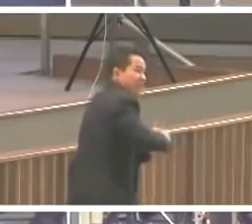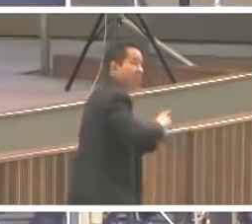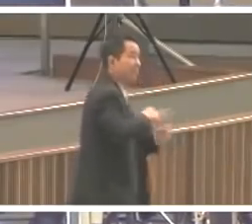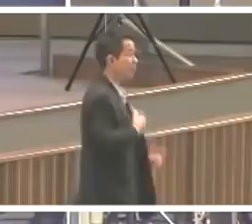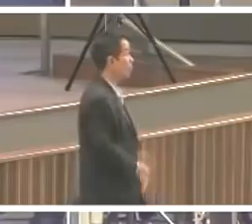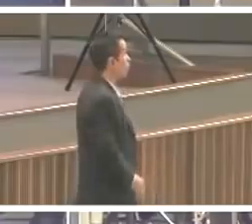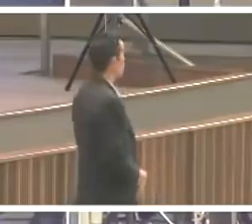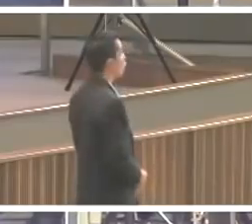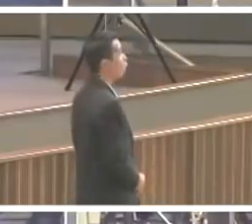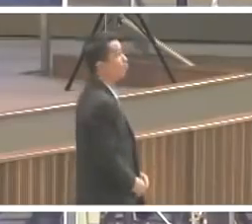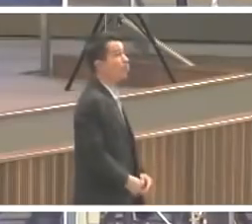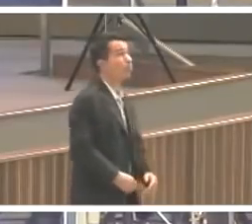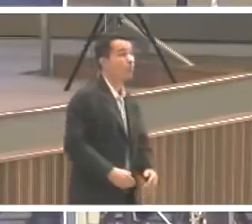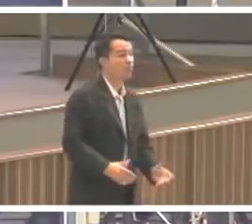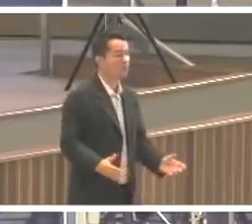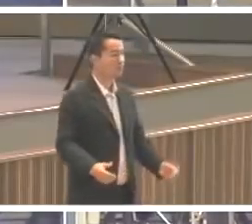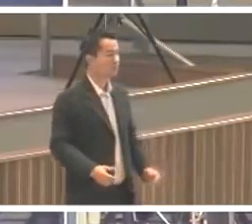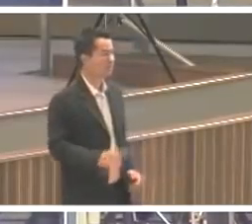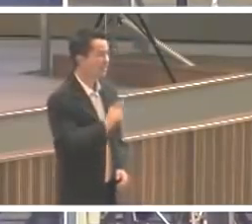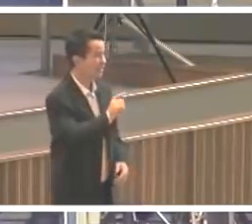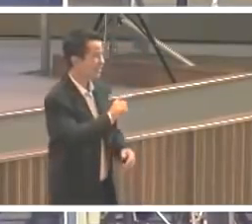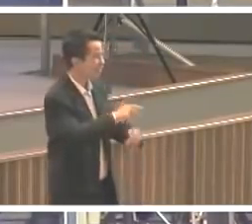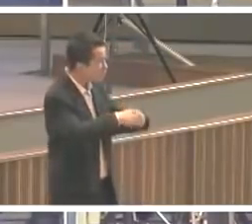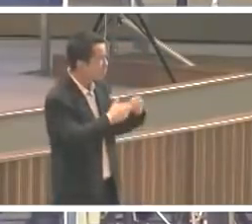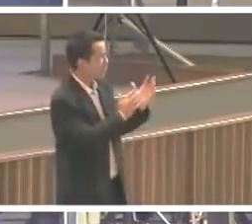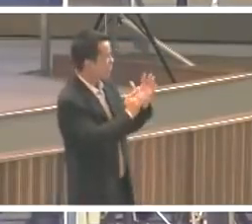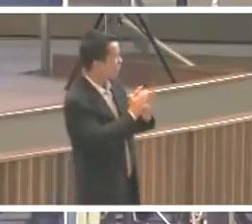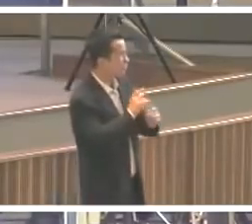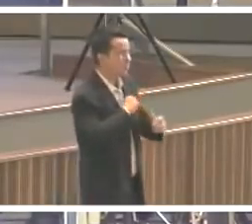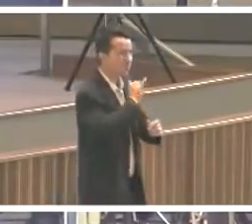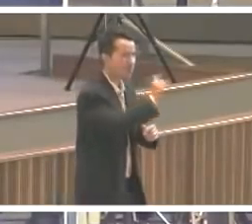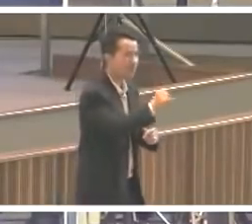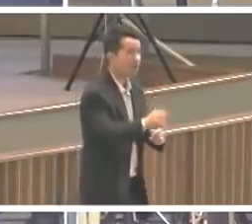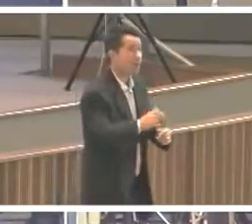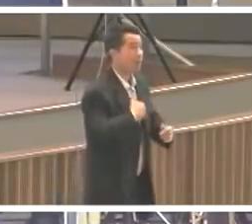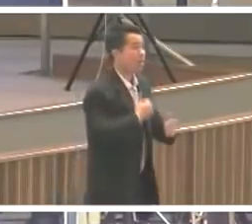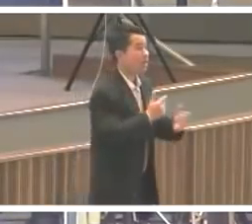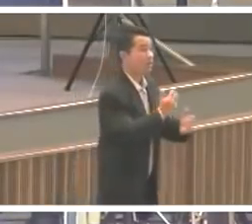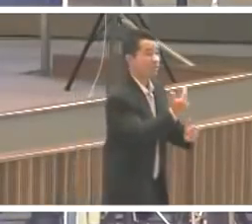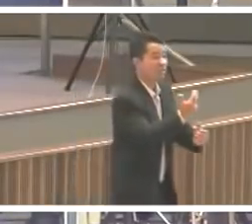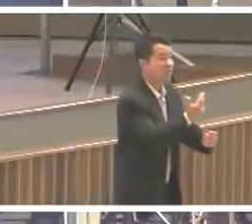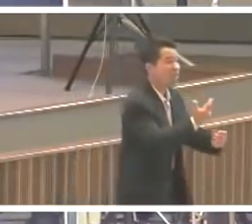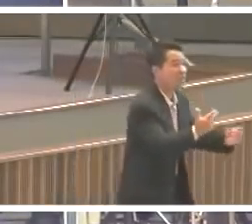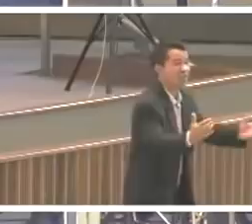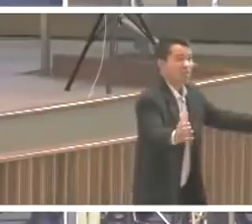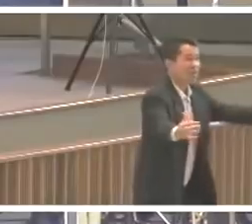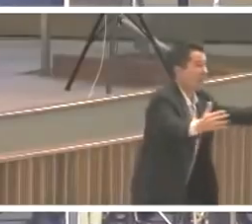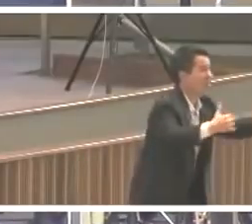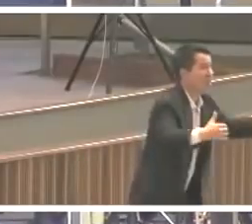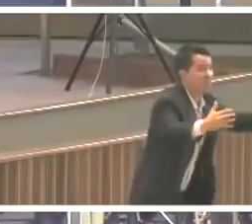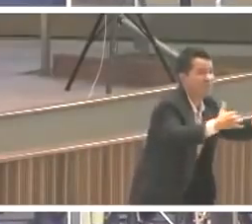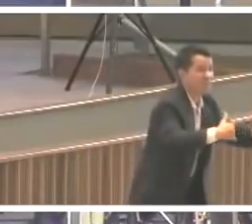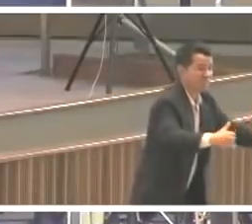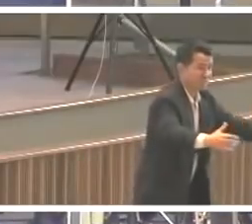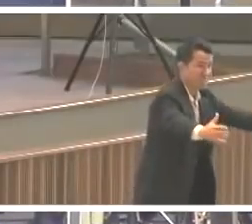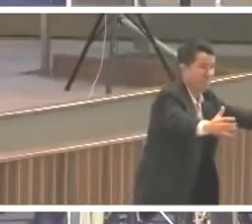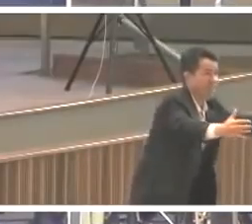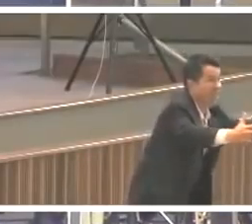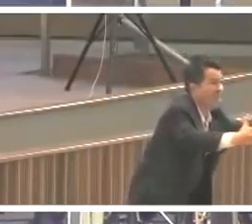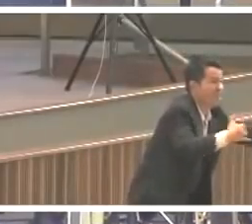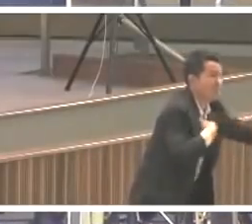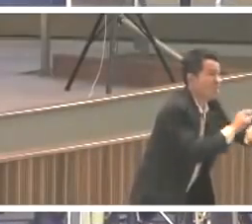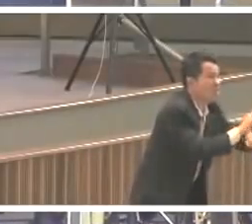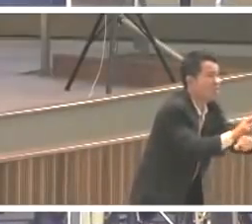pintinhos debaixo das asas, não é? Mas vocês não quiseram. Por quê? Porque o Kairós de Deus,